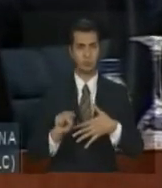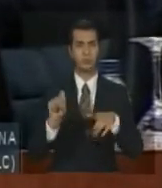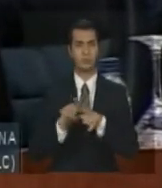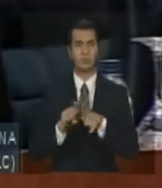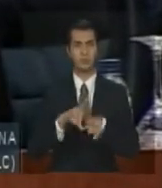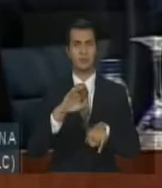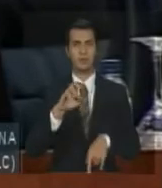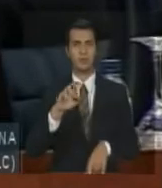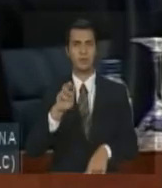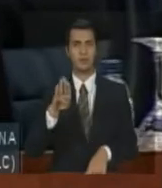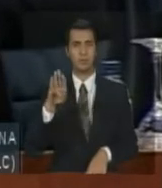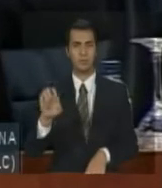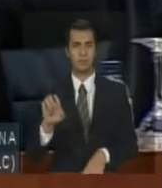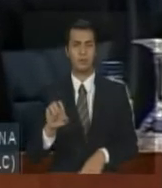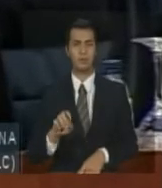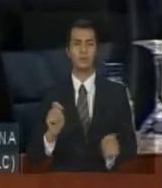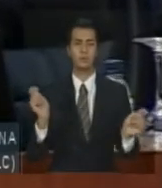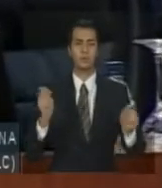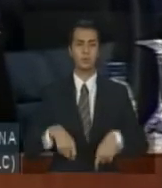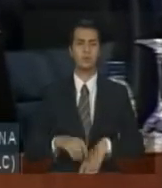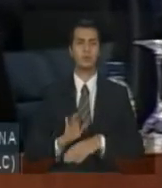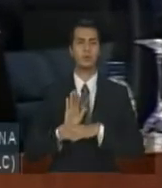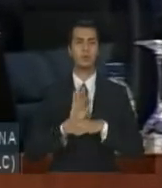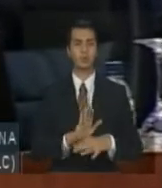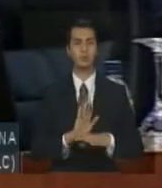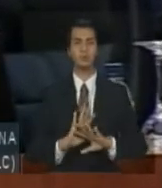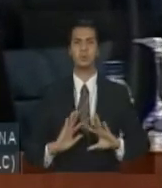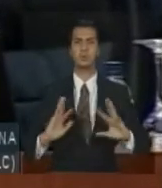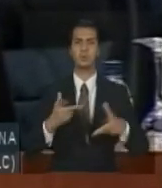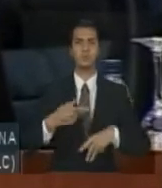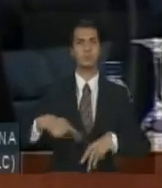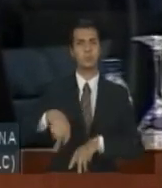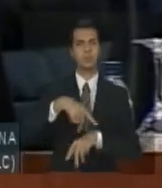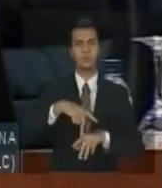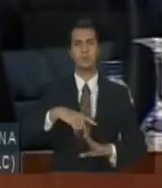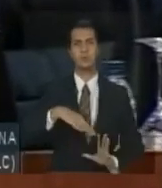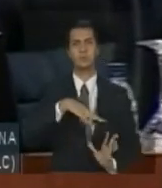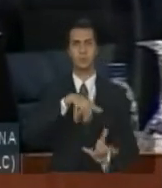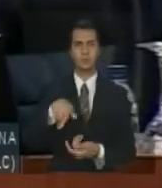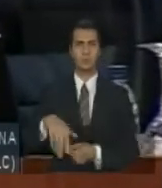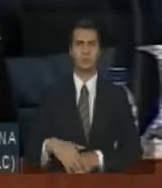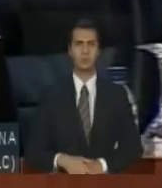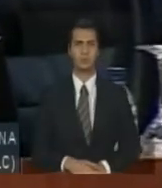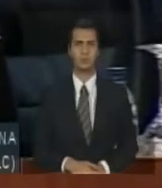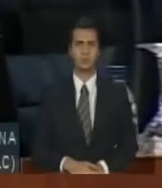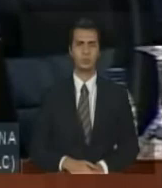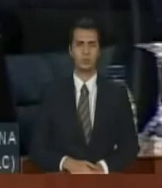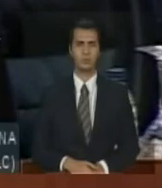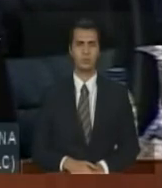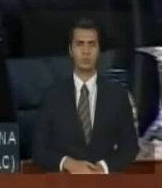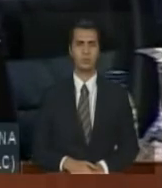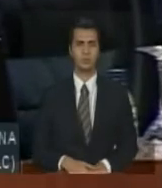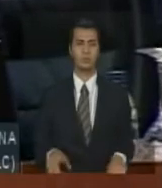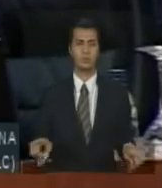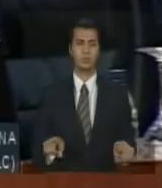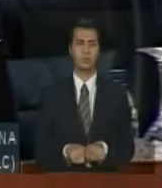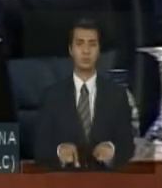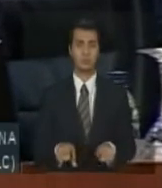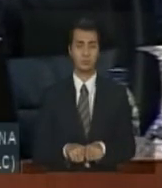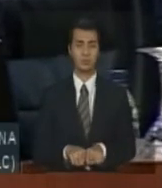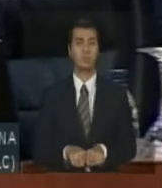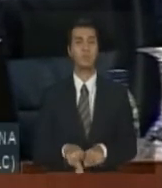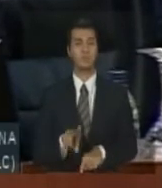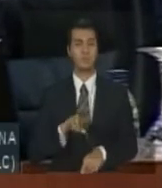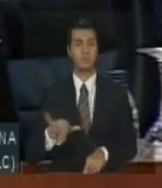à disposição de todos os demais países do mundo. Será, sem dúvida, também um evento